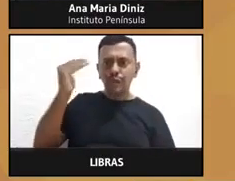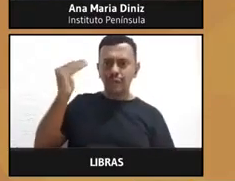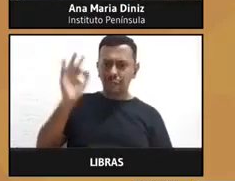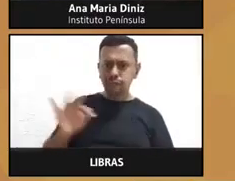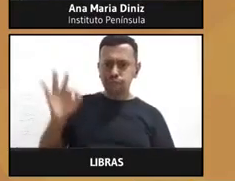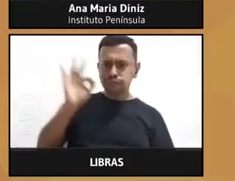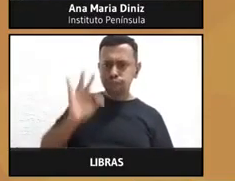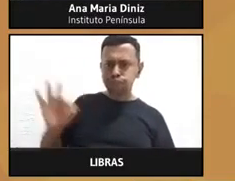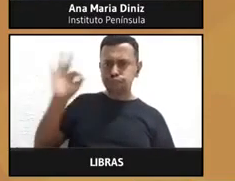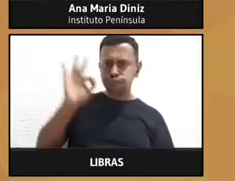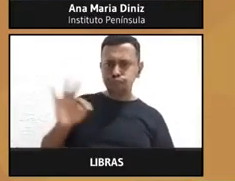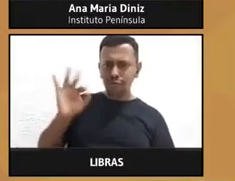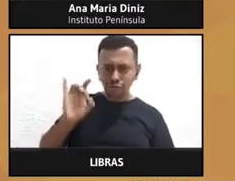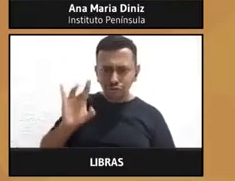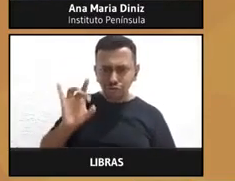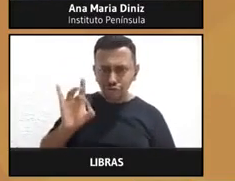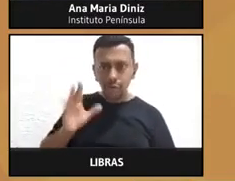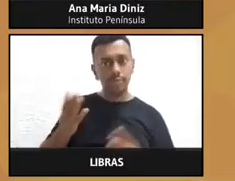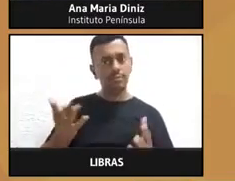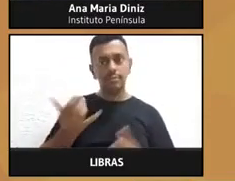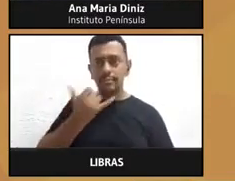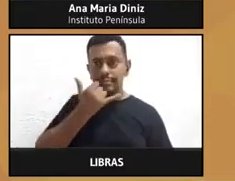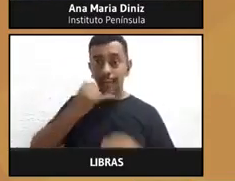é muito maior do que isso.